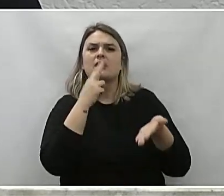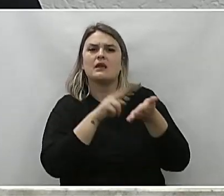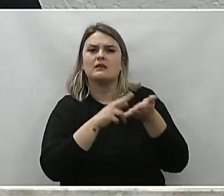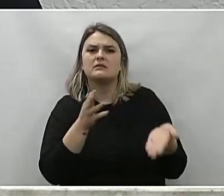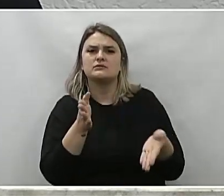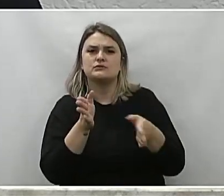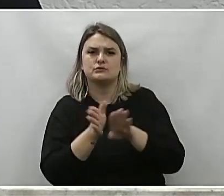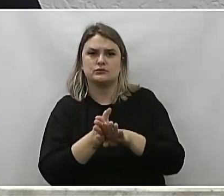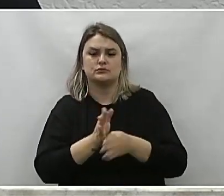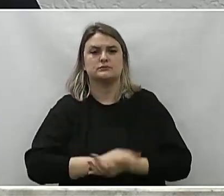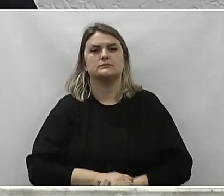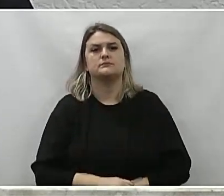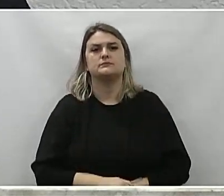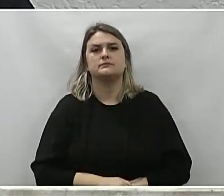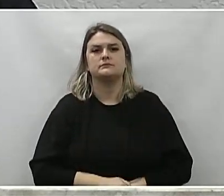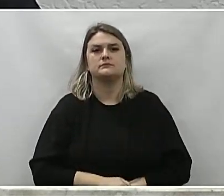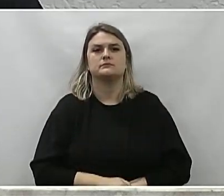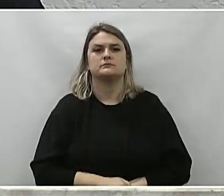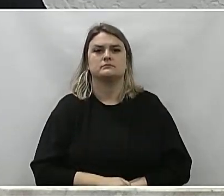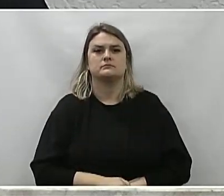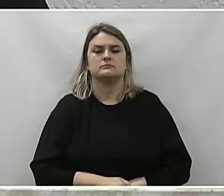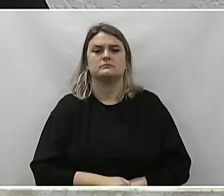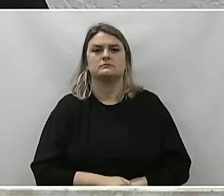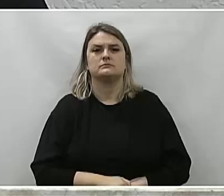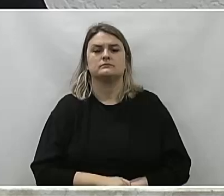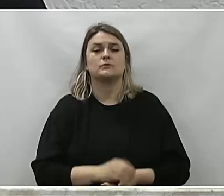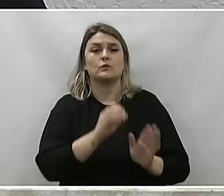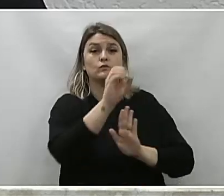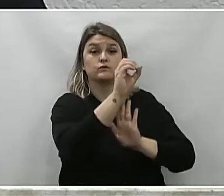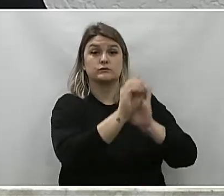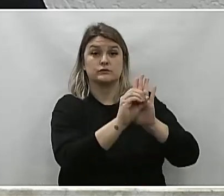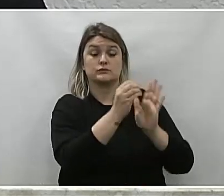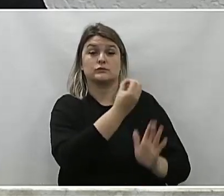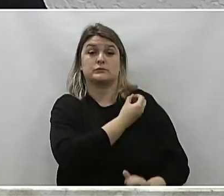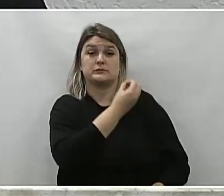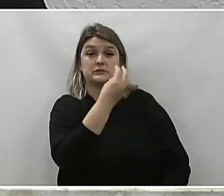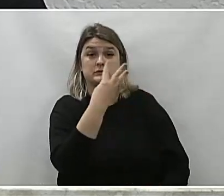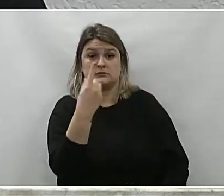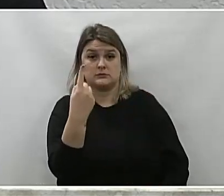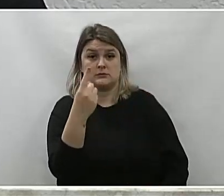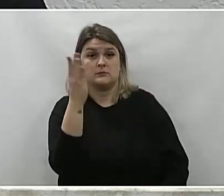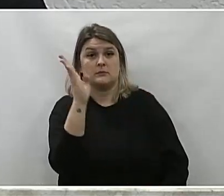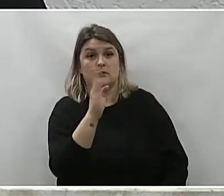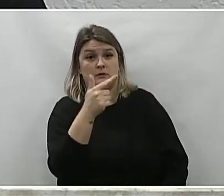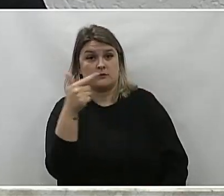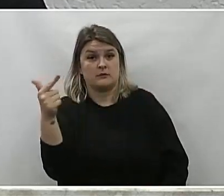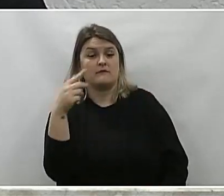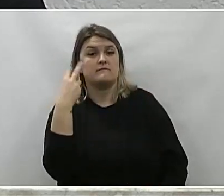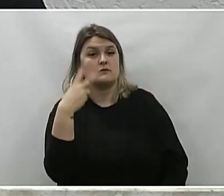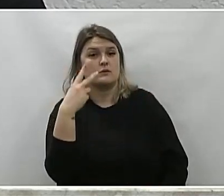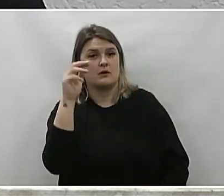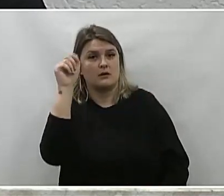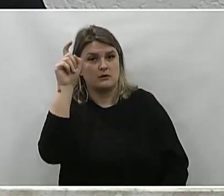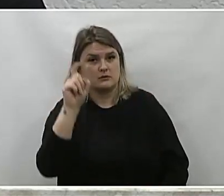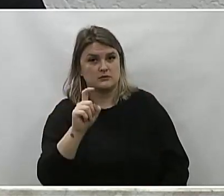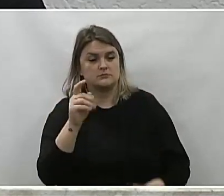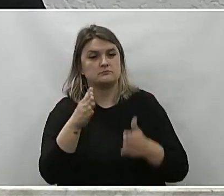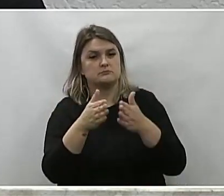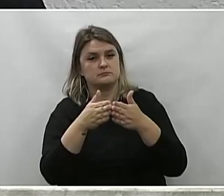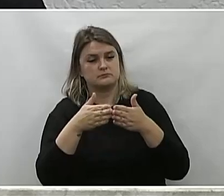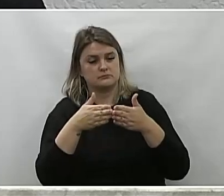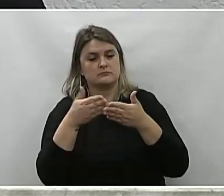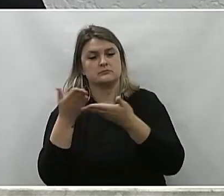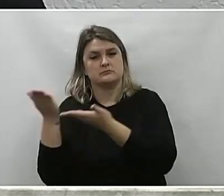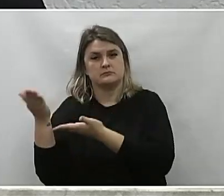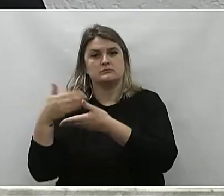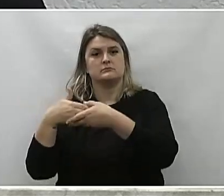correspondências recebidas Ofício número 31 de 2022 do vereador Alex de Anastácio ao